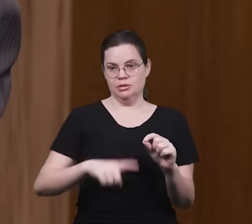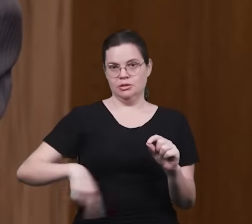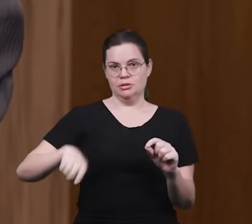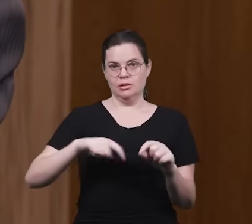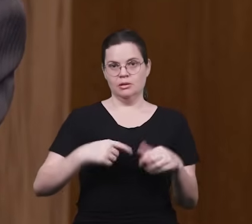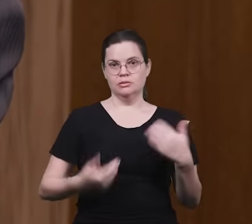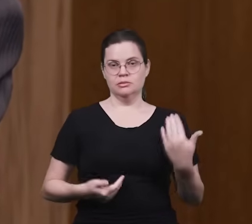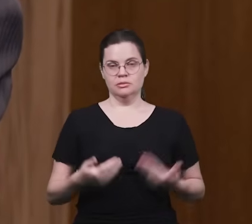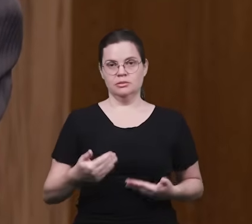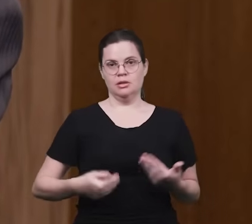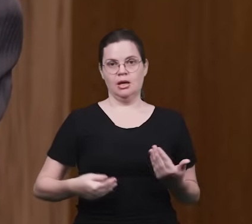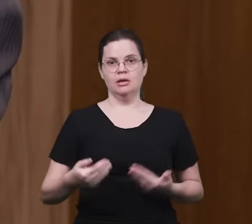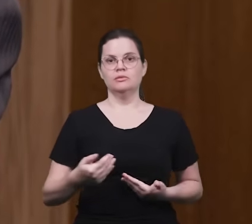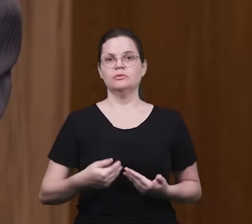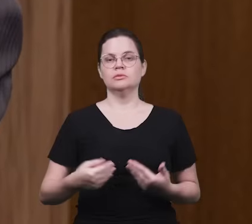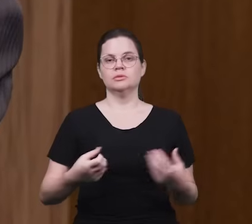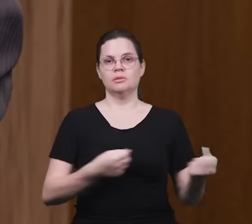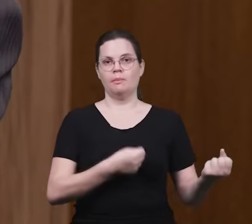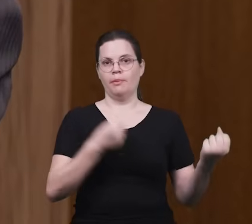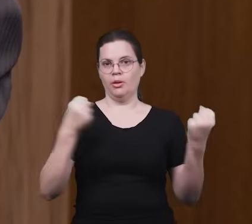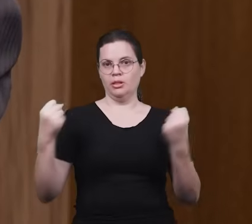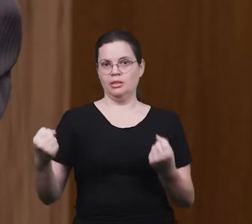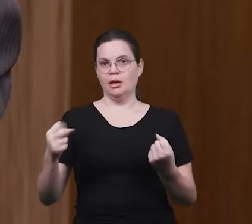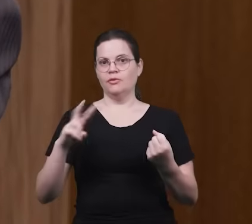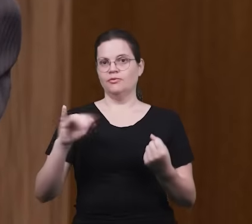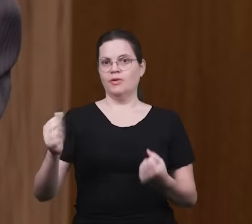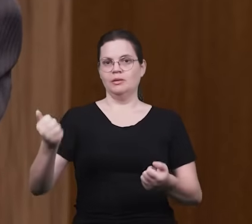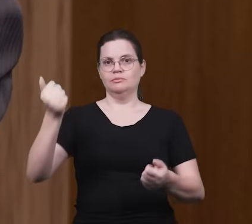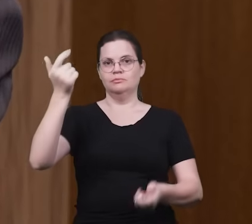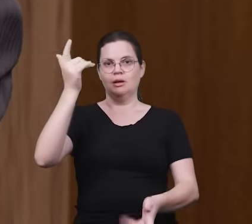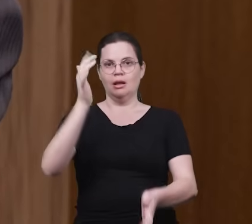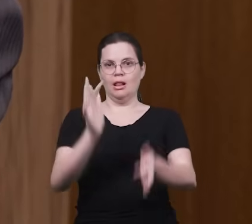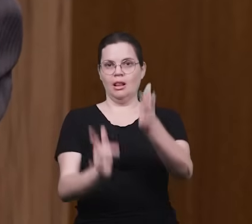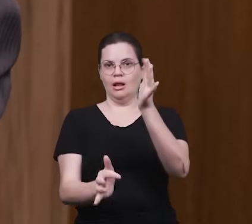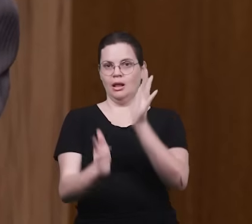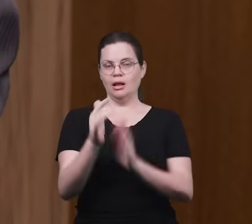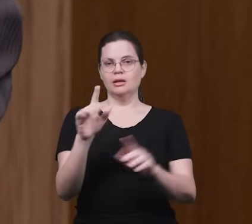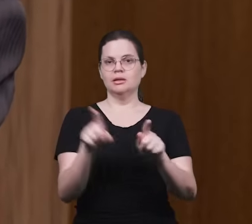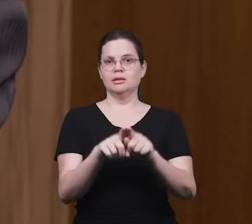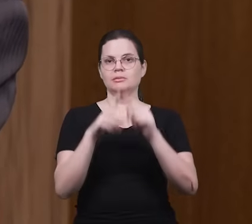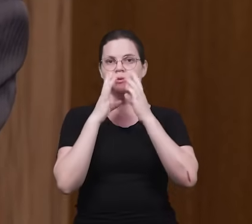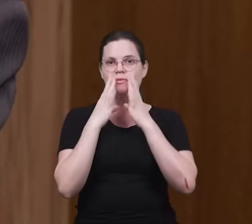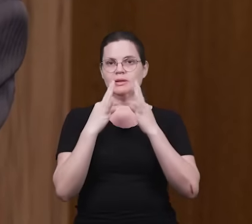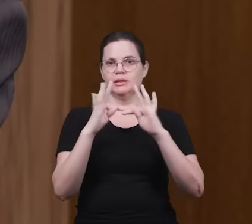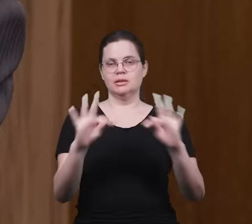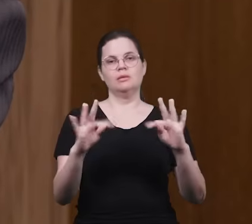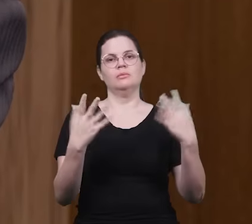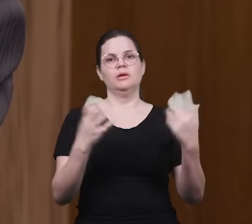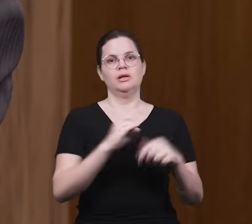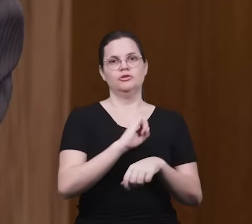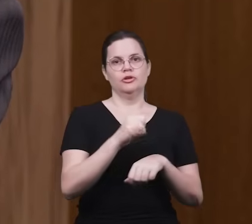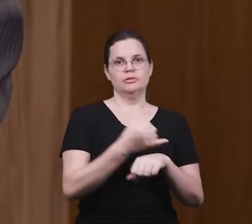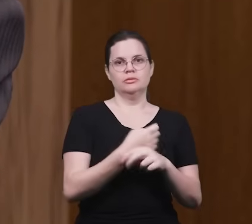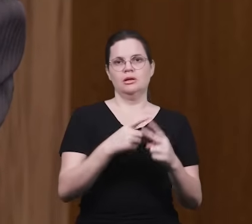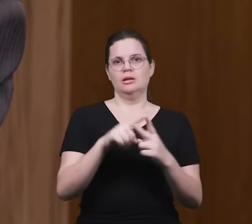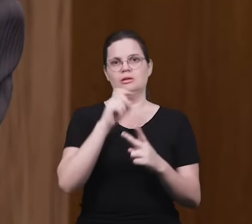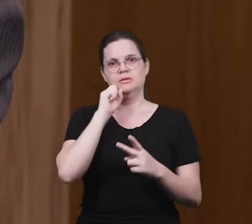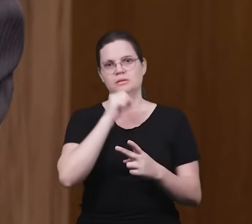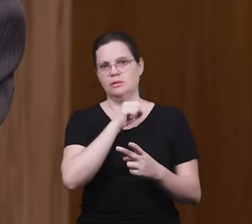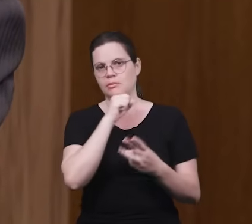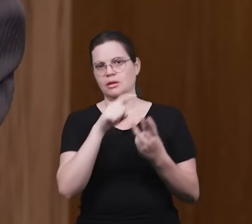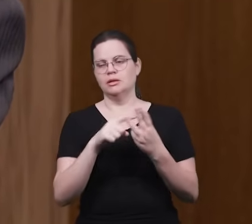igreja e ser testemunha em Jerusalém, Samaria, na Judéia até os confins da terra.